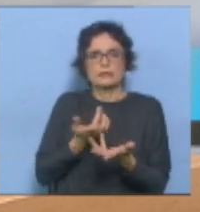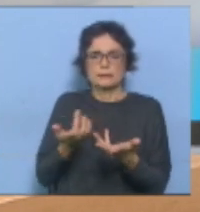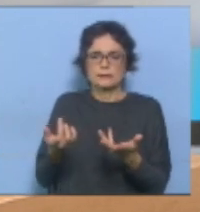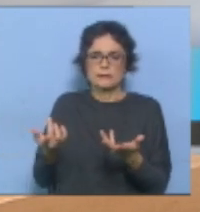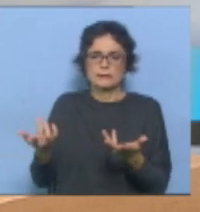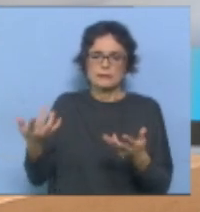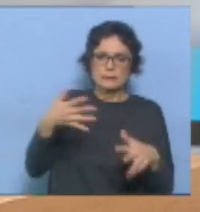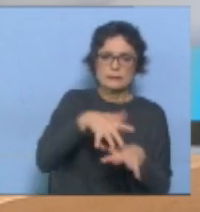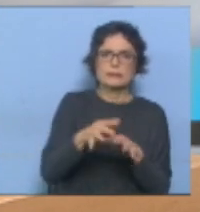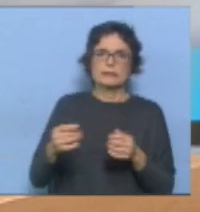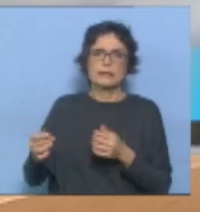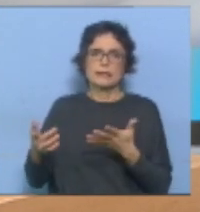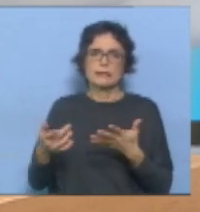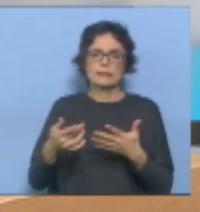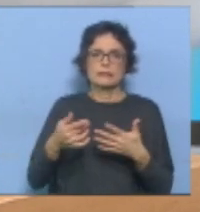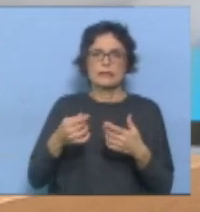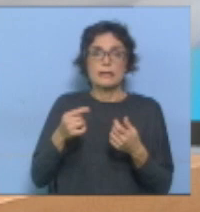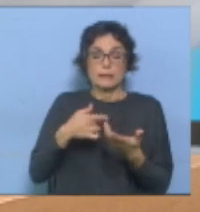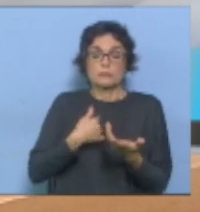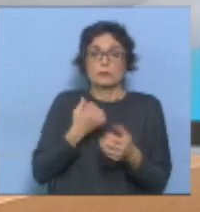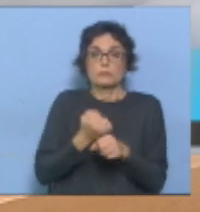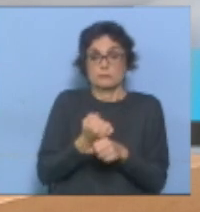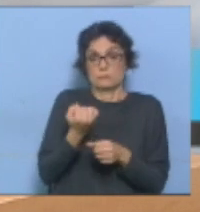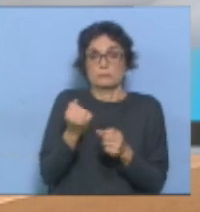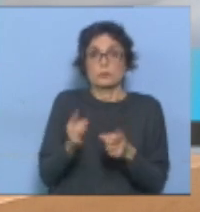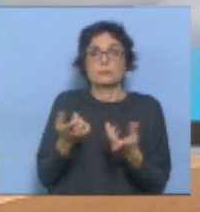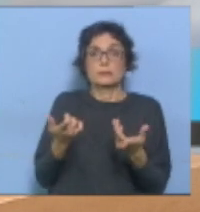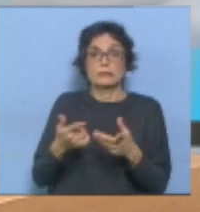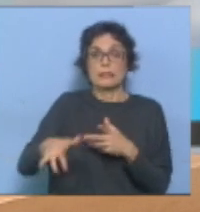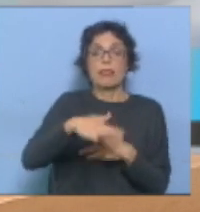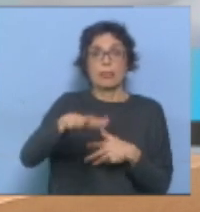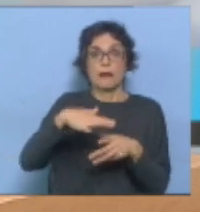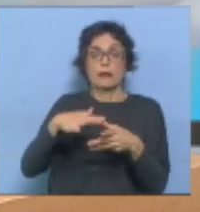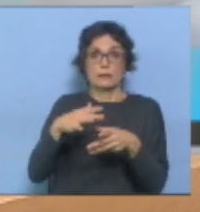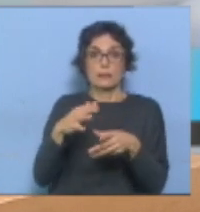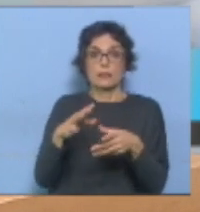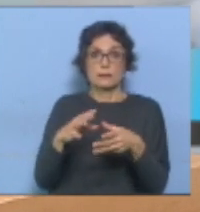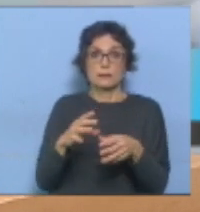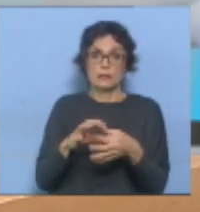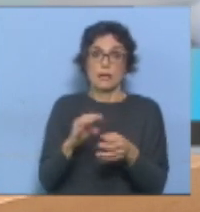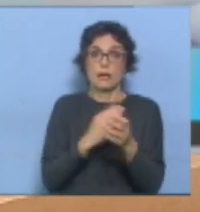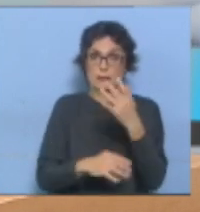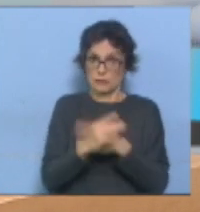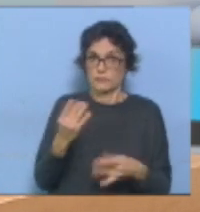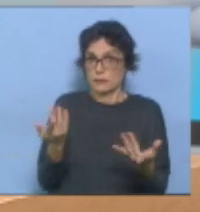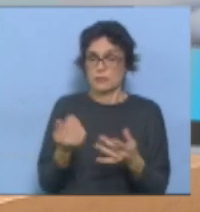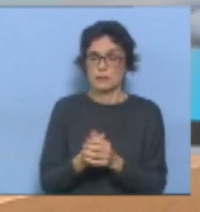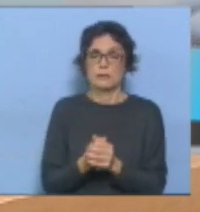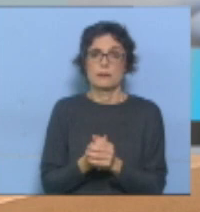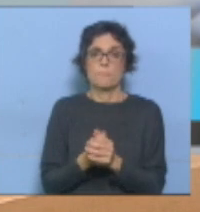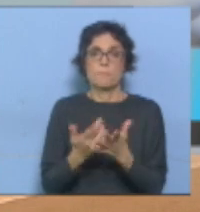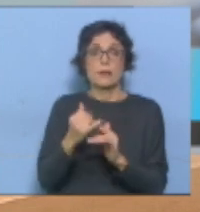pessoalmente, trabalhar o tema da deficiência. E por isso essa adaptação, sim. Depois, em